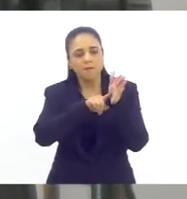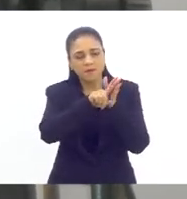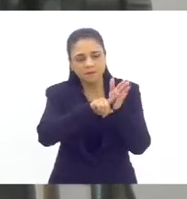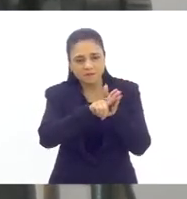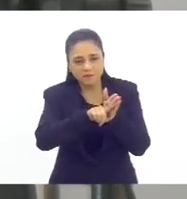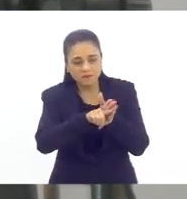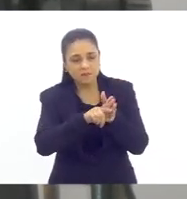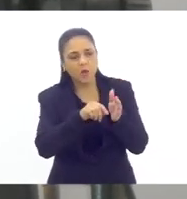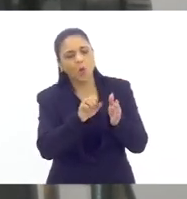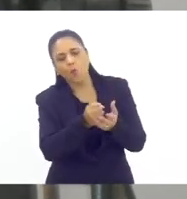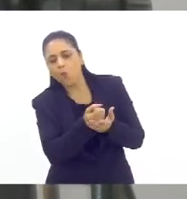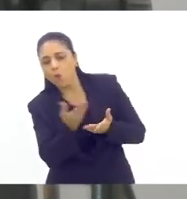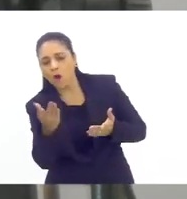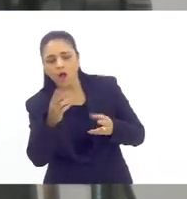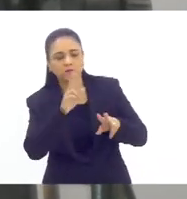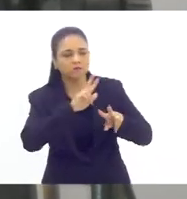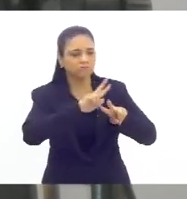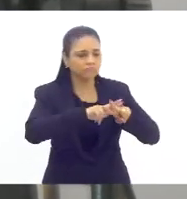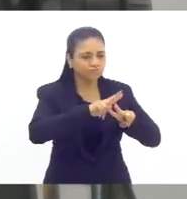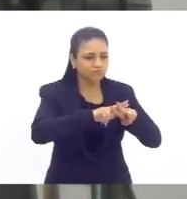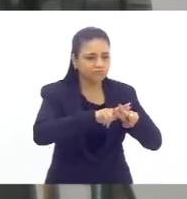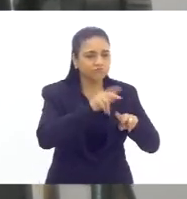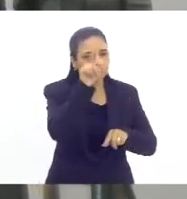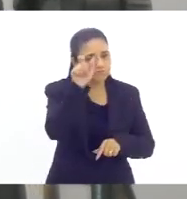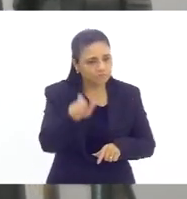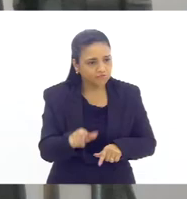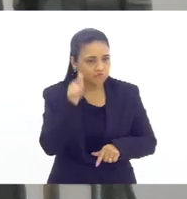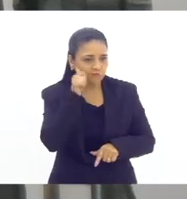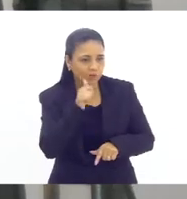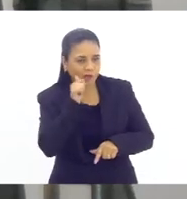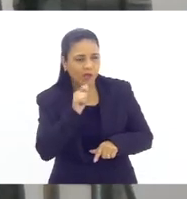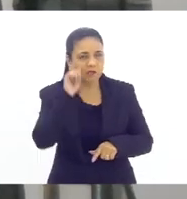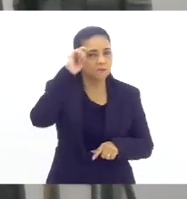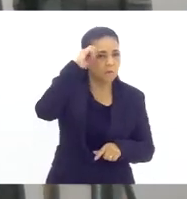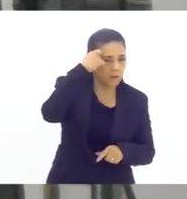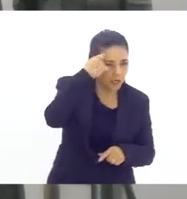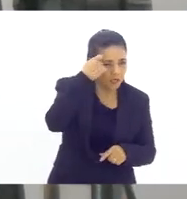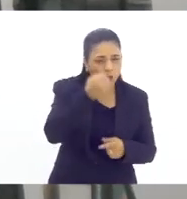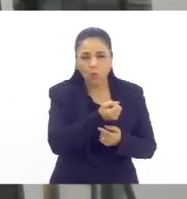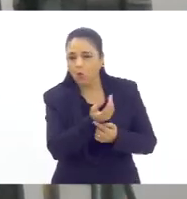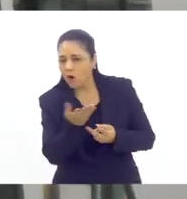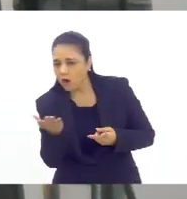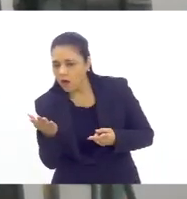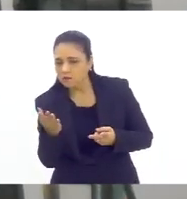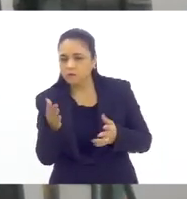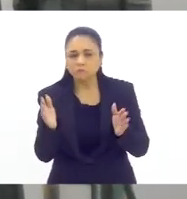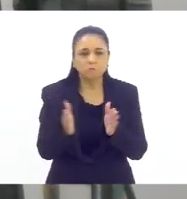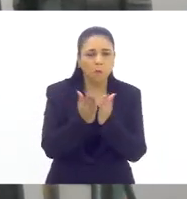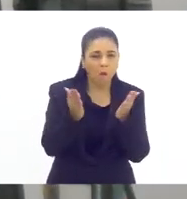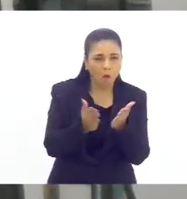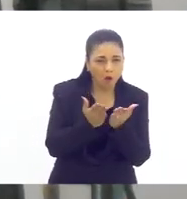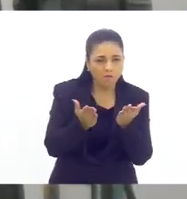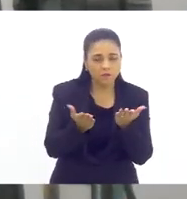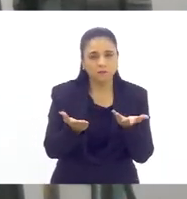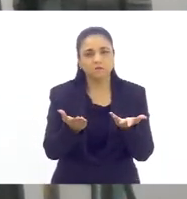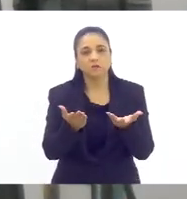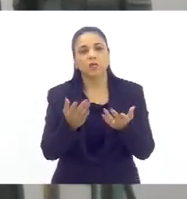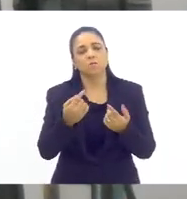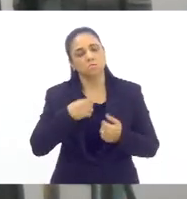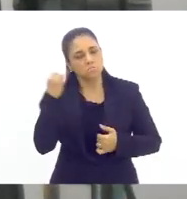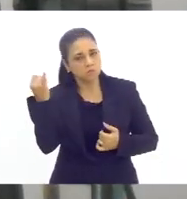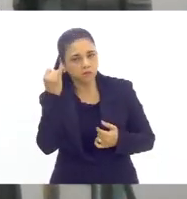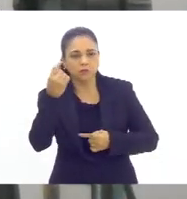quantas são mulheres quantas pessoas são São pretas Quantas são pobres que é uma coisa sempre importante da gente discutir